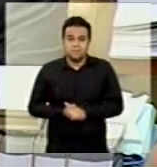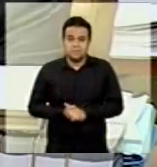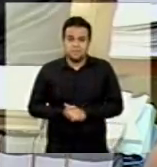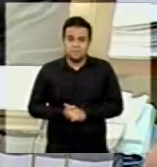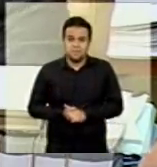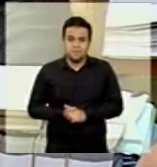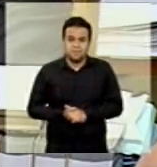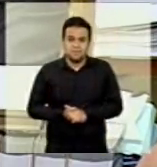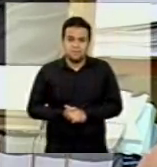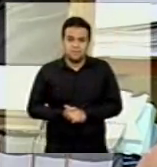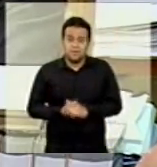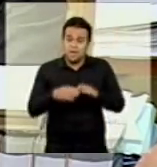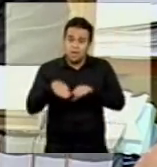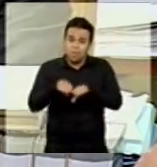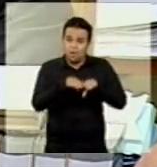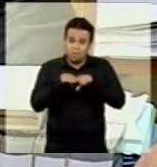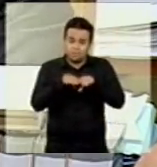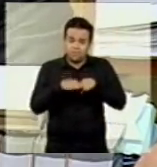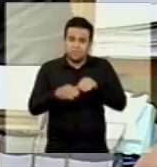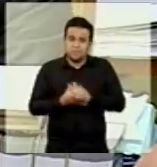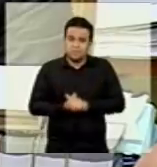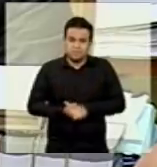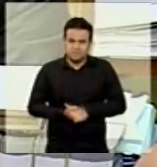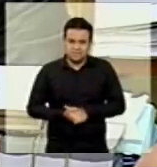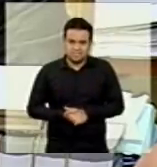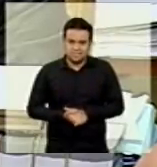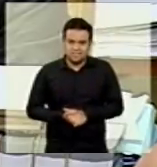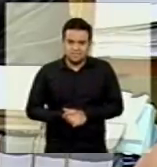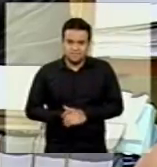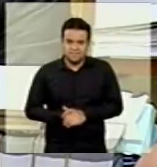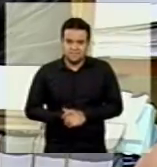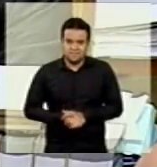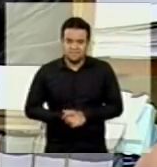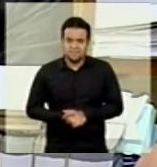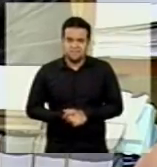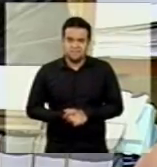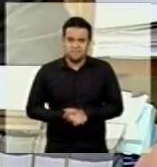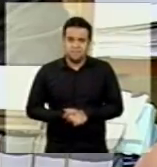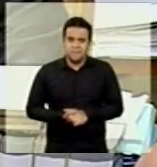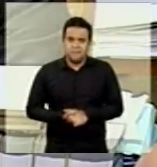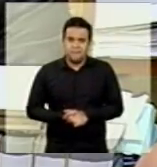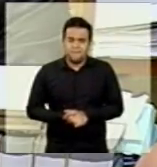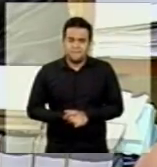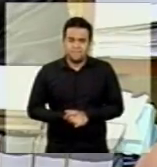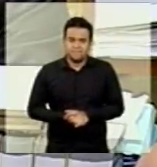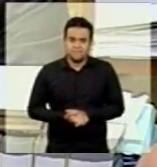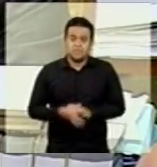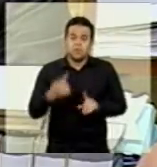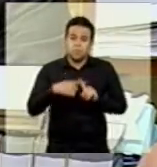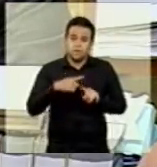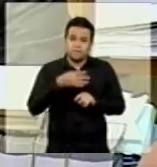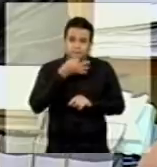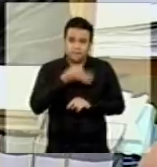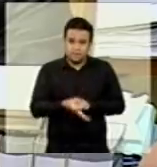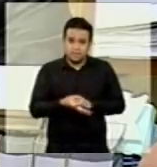das cláusulas essenciais à configuração mesma do primado da ideia republicana, que se opõe, em